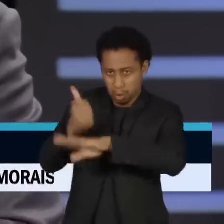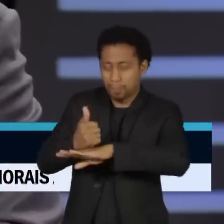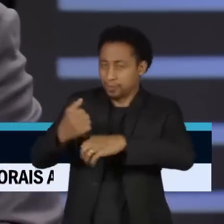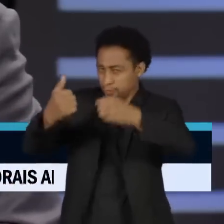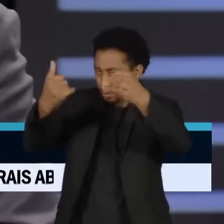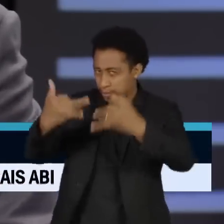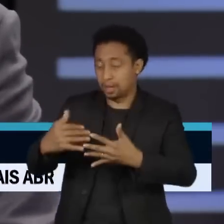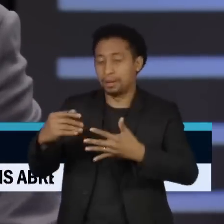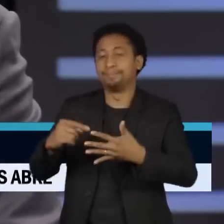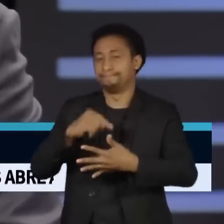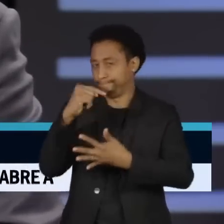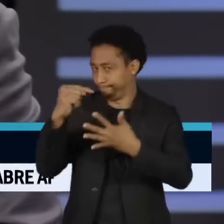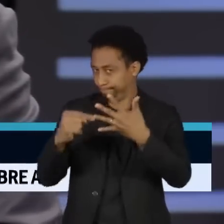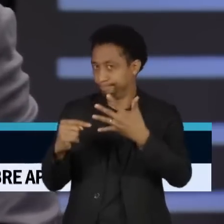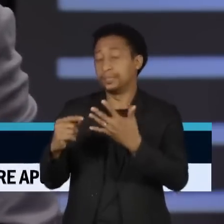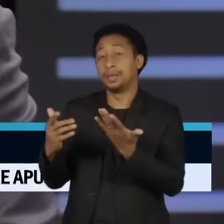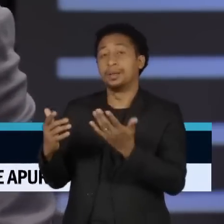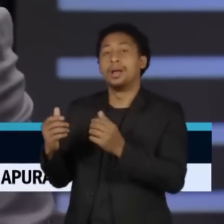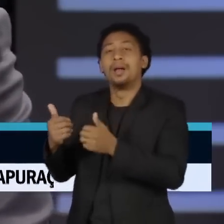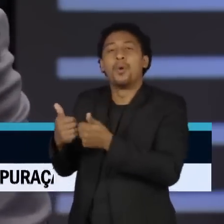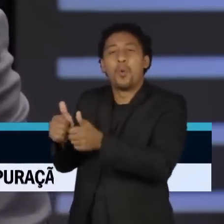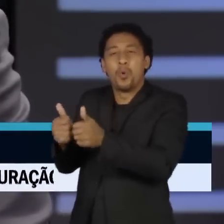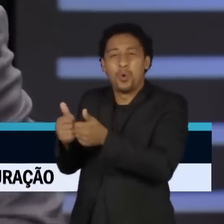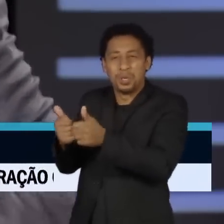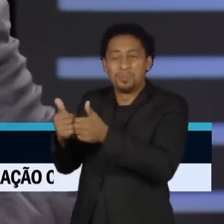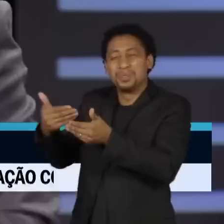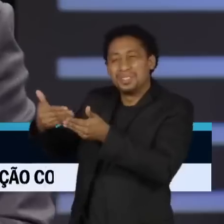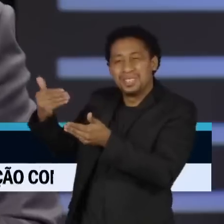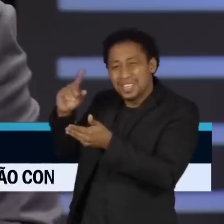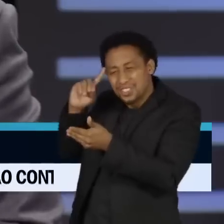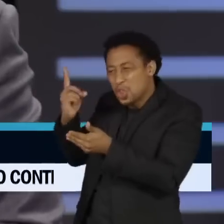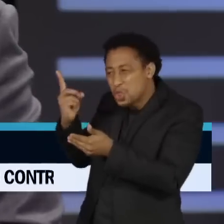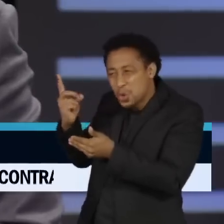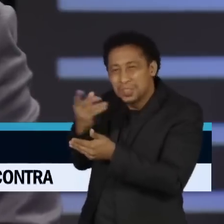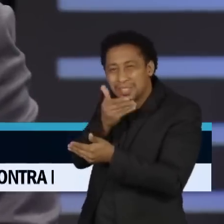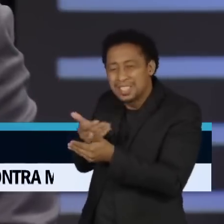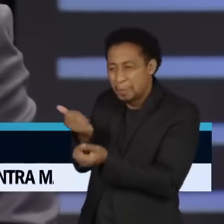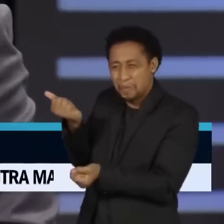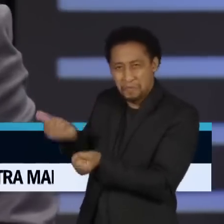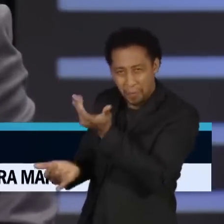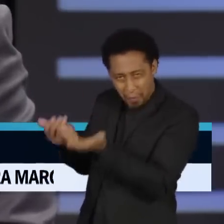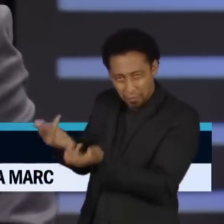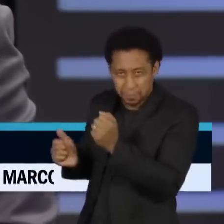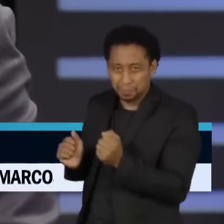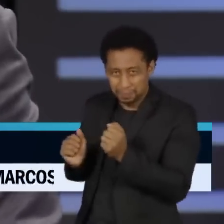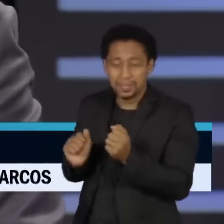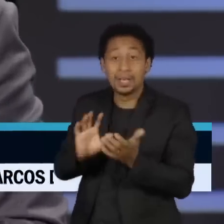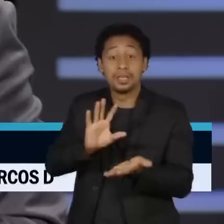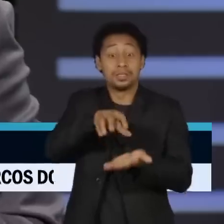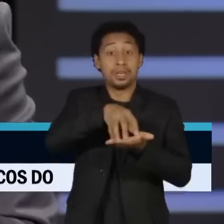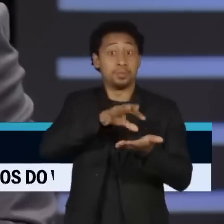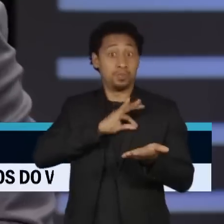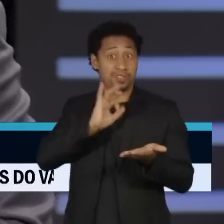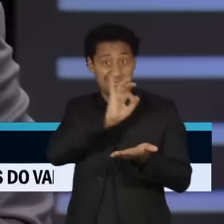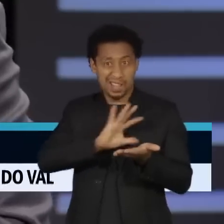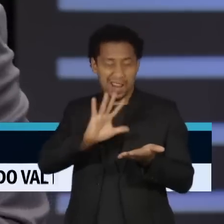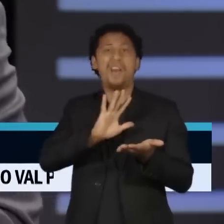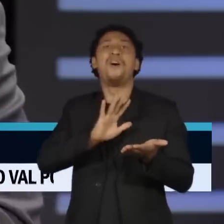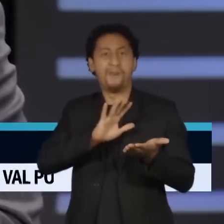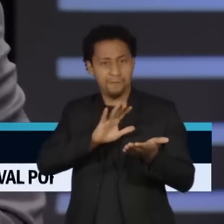Tivemos ônibus queimados no dia 12 de dezembro, ataques à sede da Polícia Federal no dia 12 de dezembro, tentativa